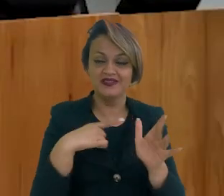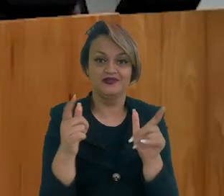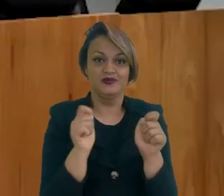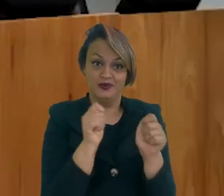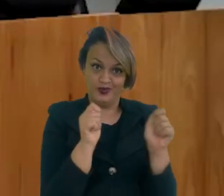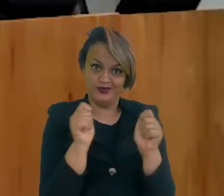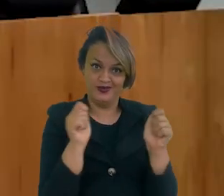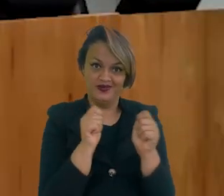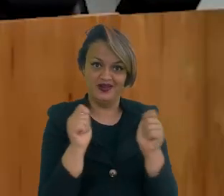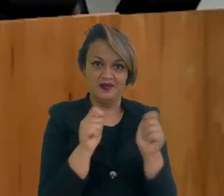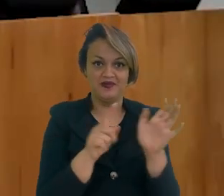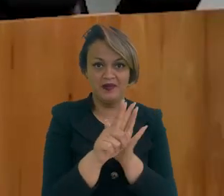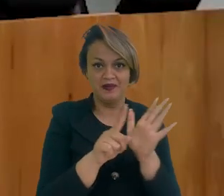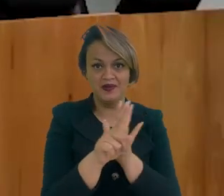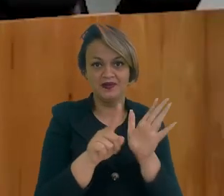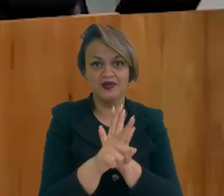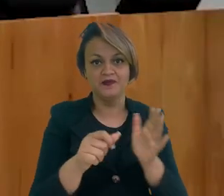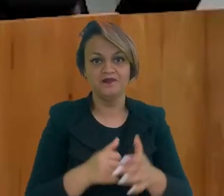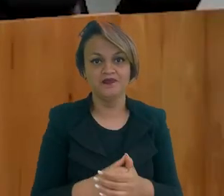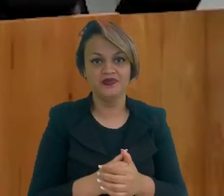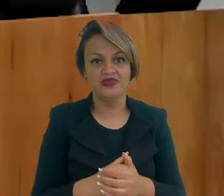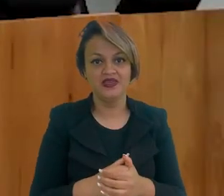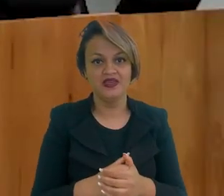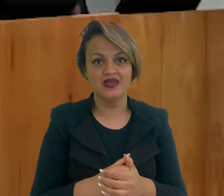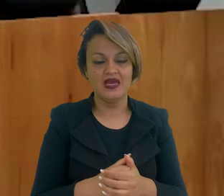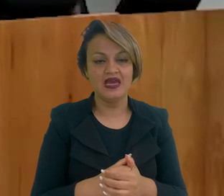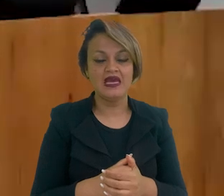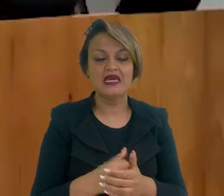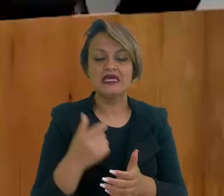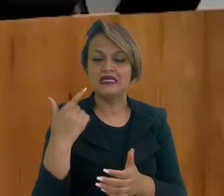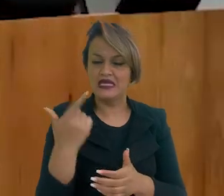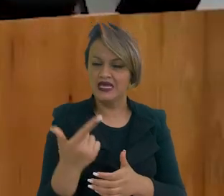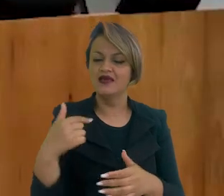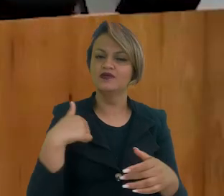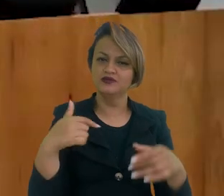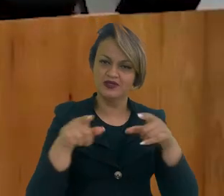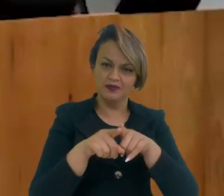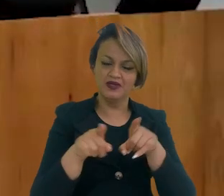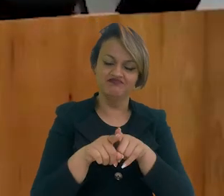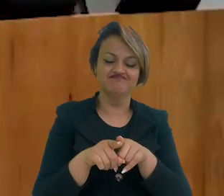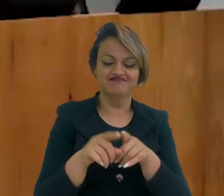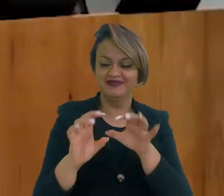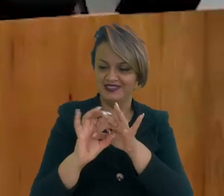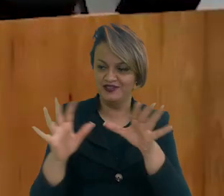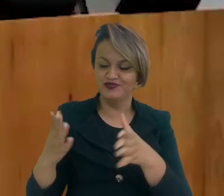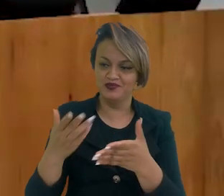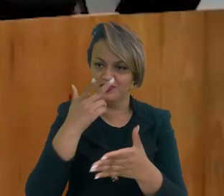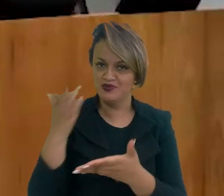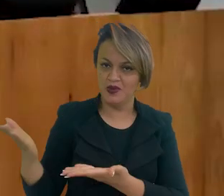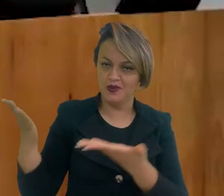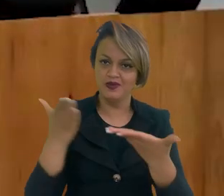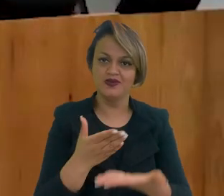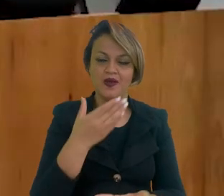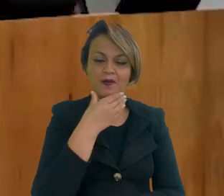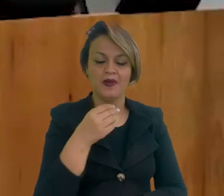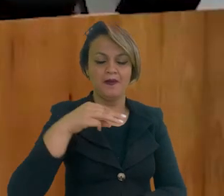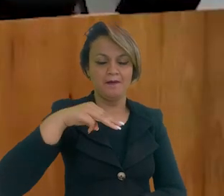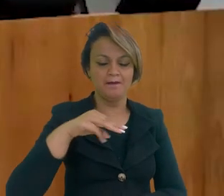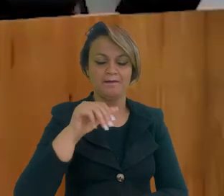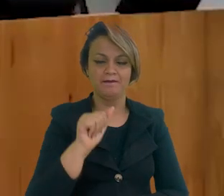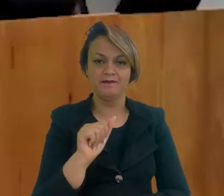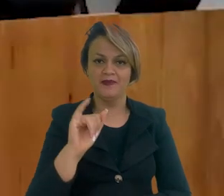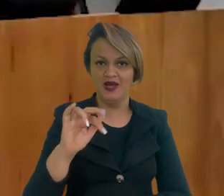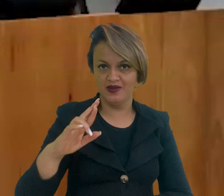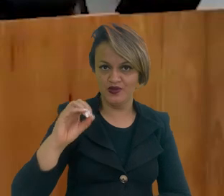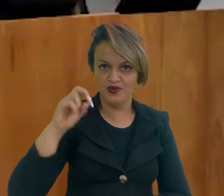maravilhosas eu tenho milhares de indagações vão me conter É na verdade é